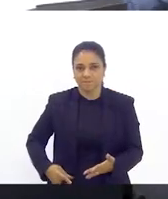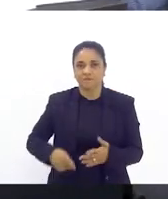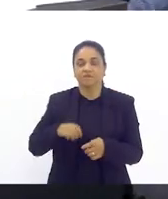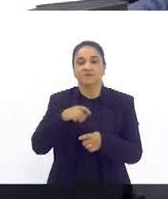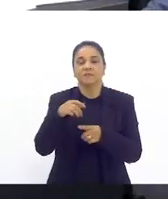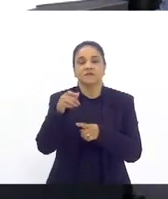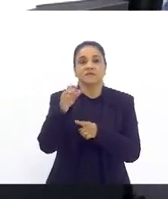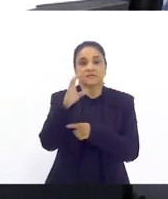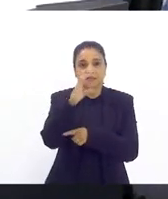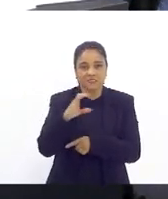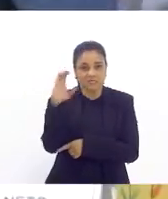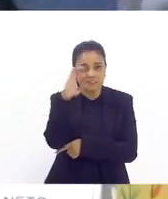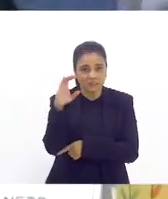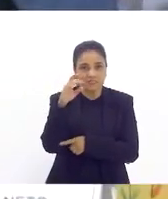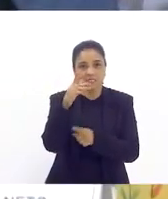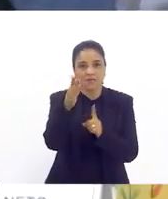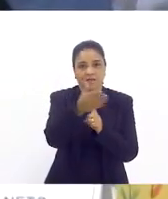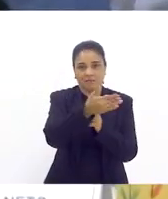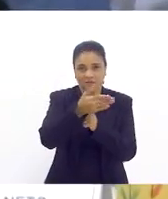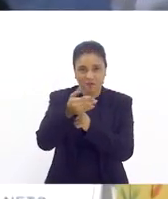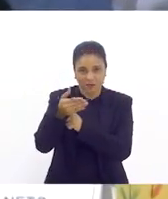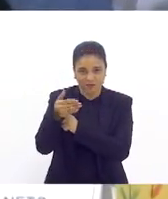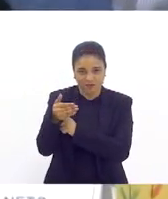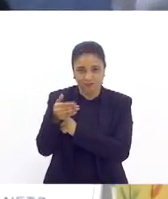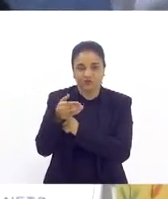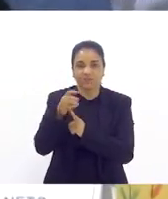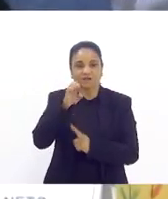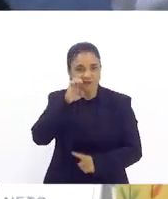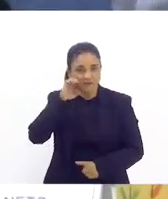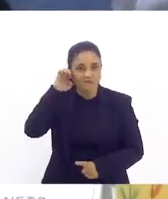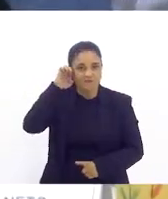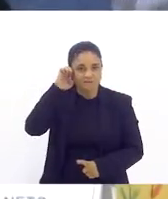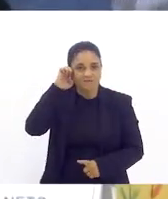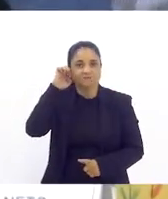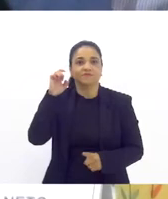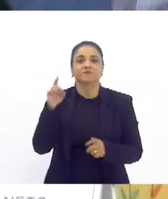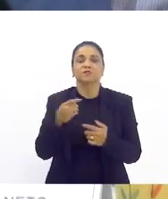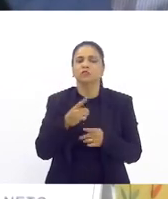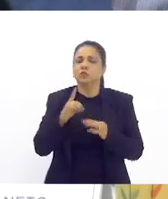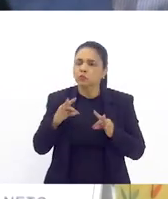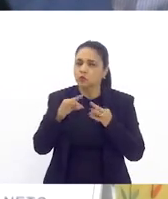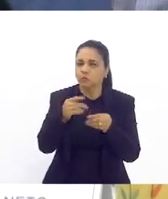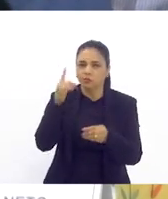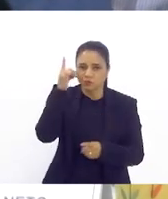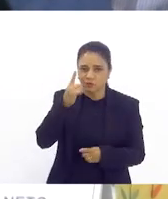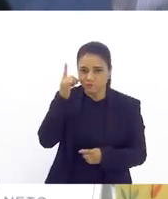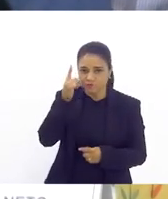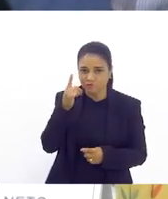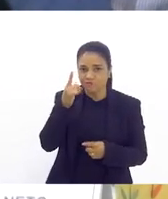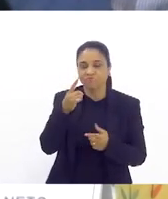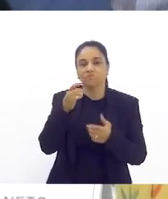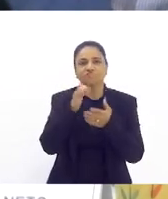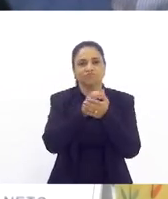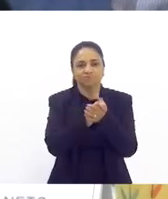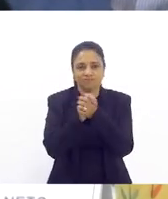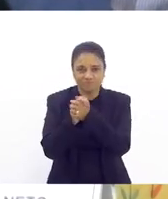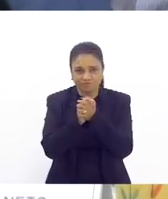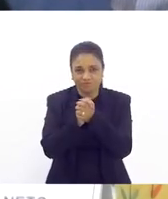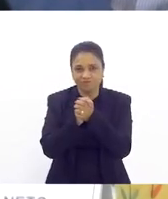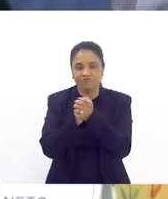e Tecnologia Érica takmoto e assim estendesse cumprimento a toda e todos os deputados está presente e cumprimentar diretamente